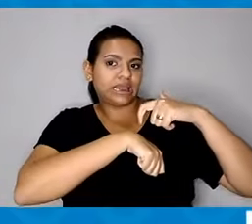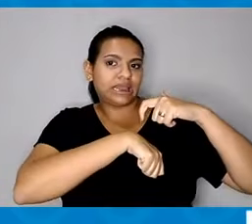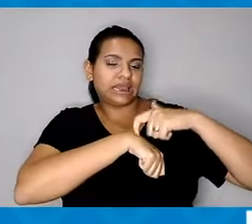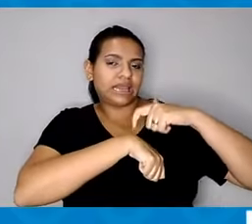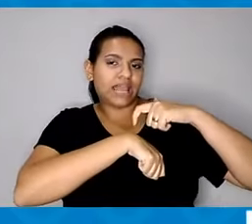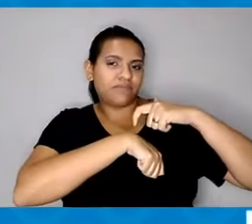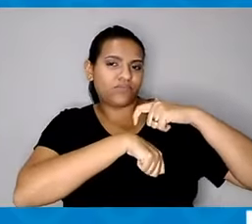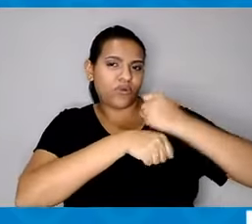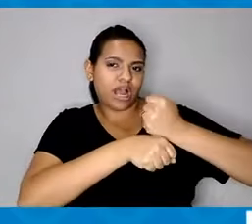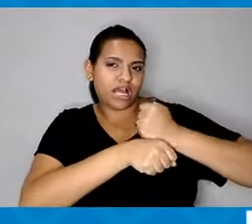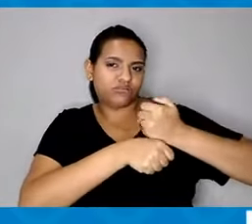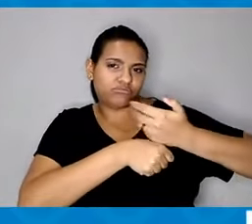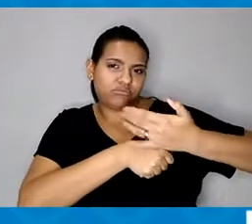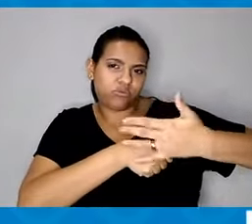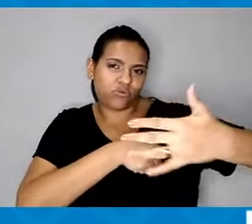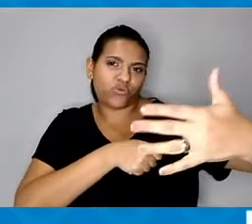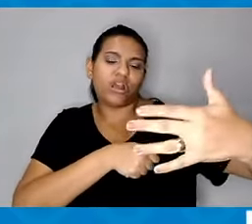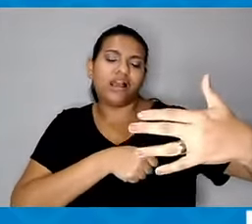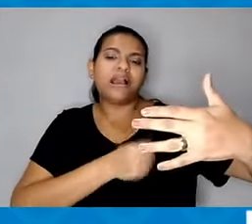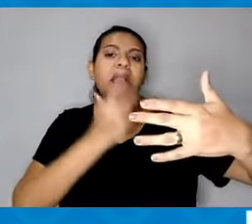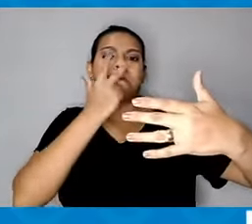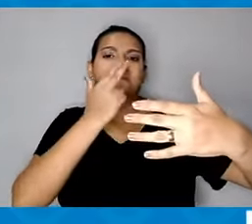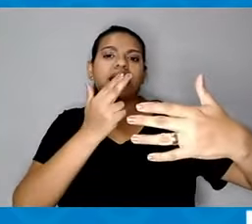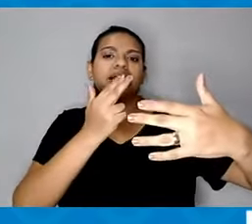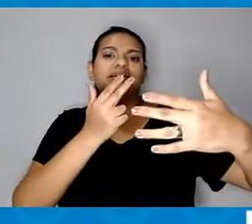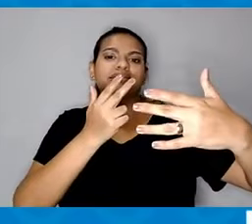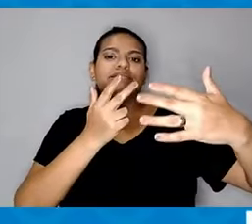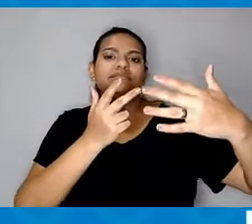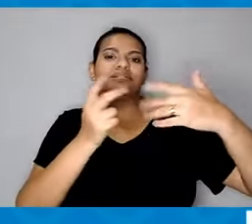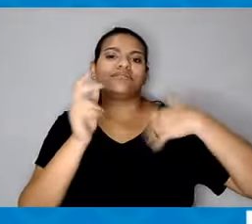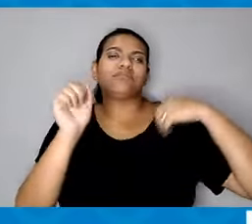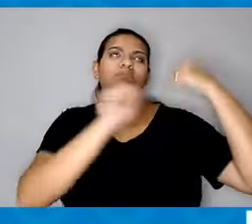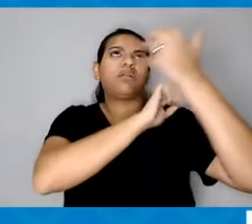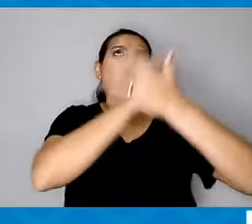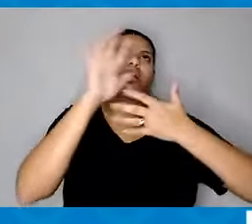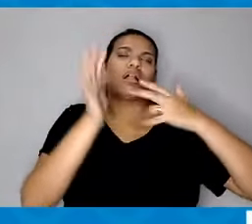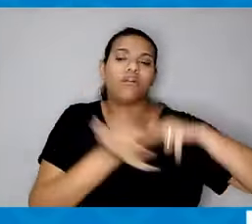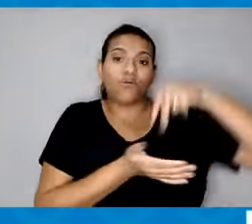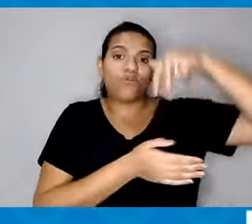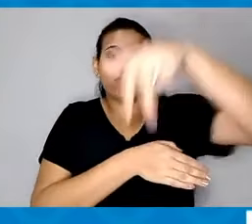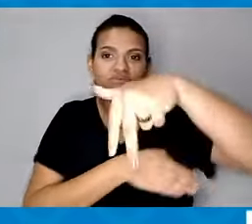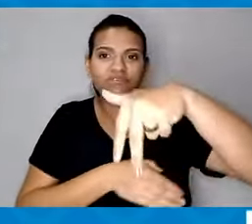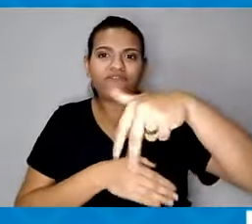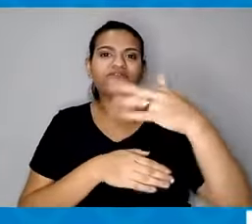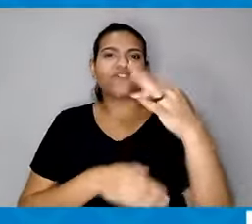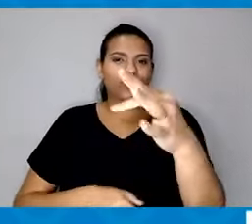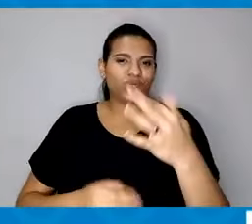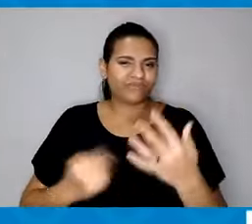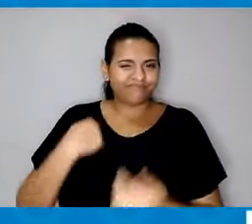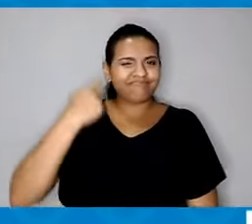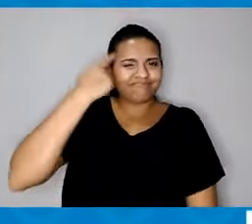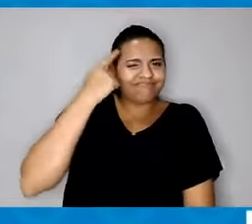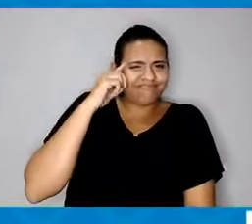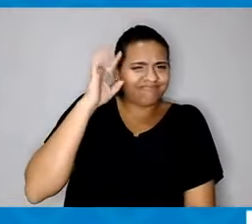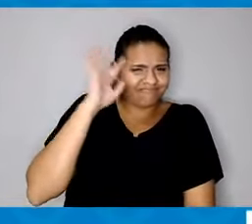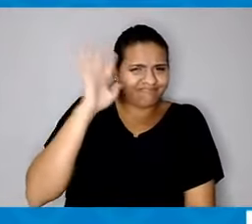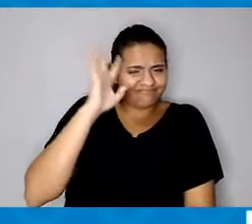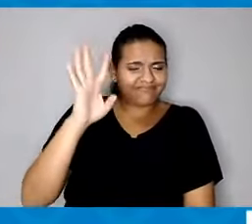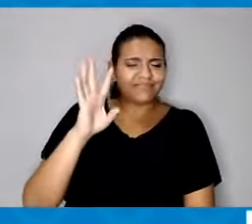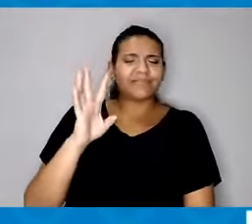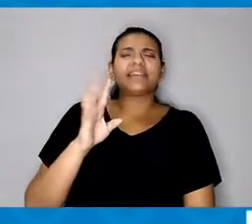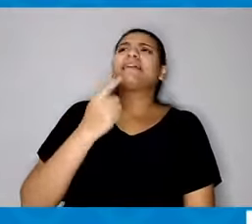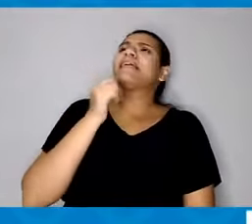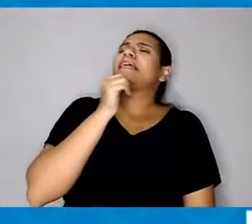que imaginativamente viajar para o futuro. Como minha escola seria se eu fizesse assim, né? Que aspectos eu quero